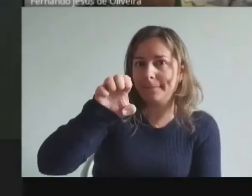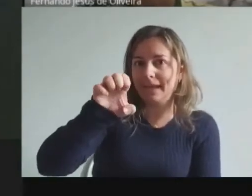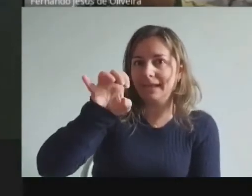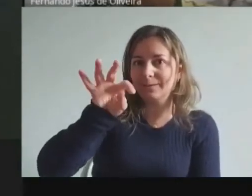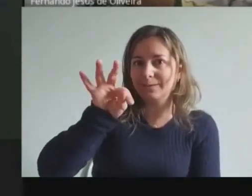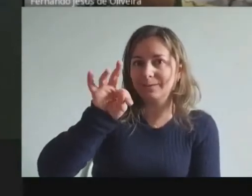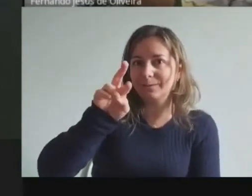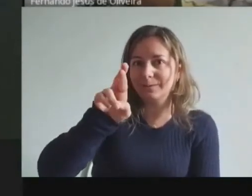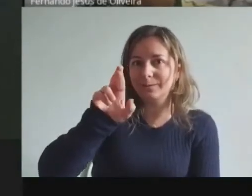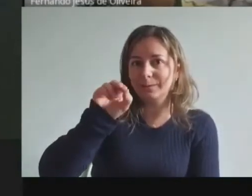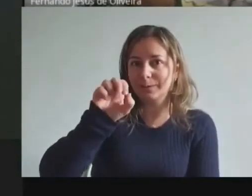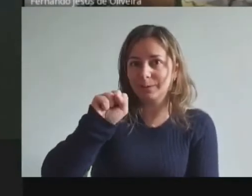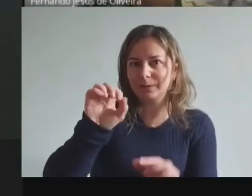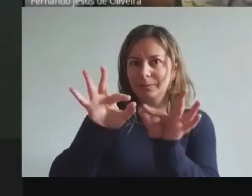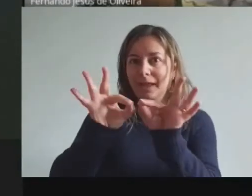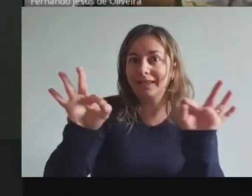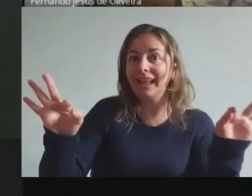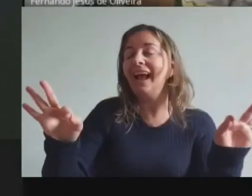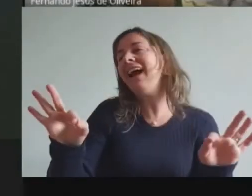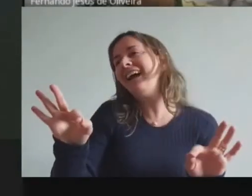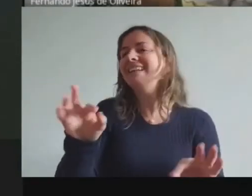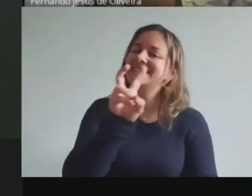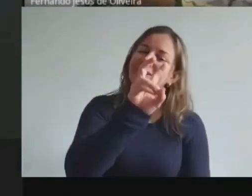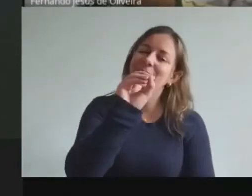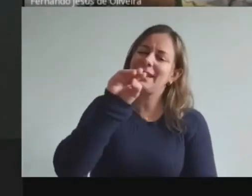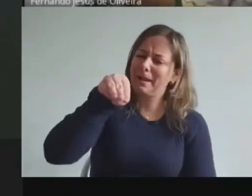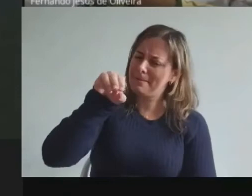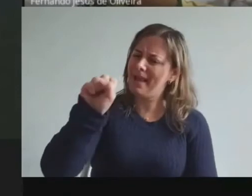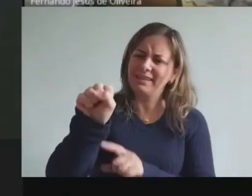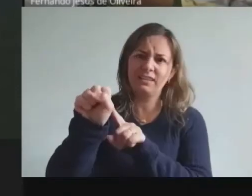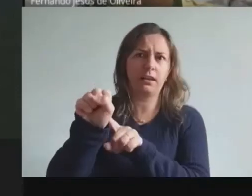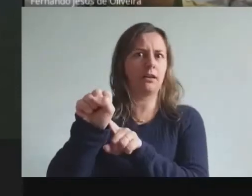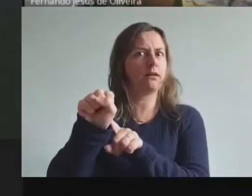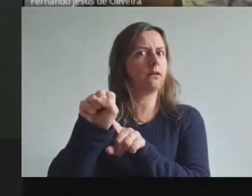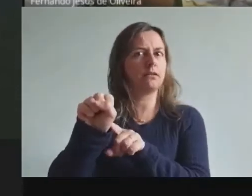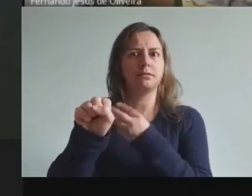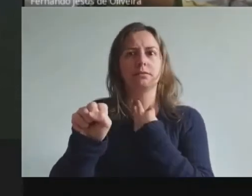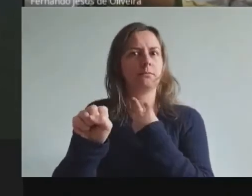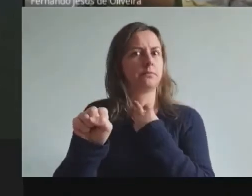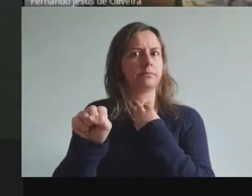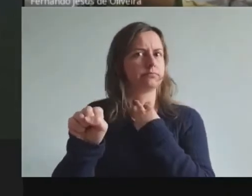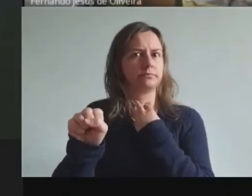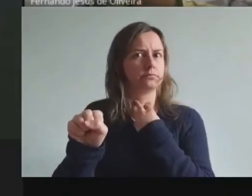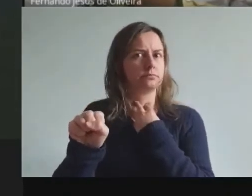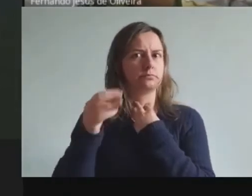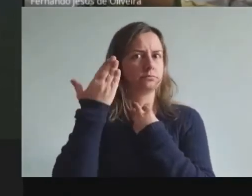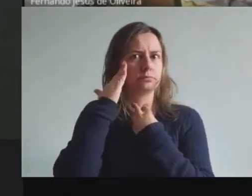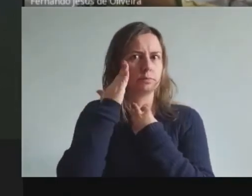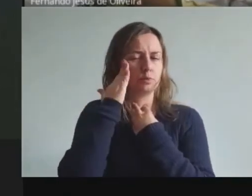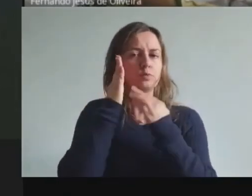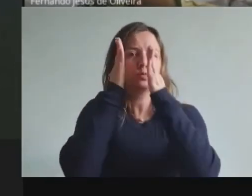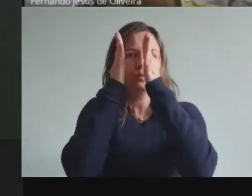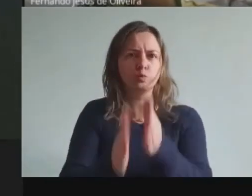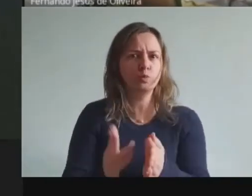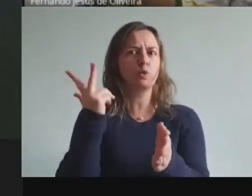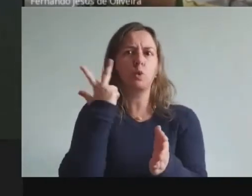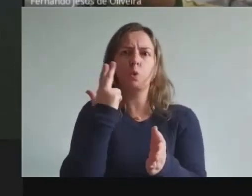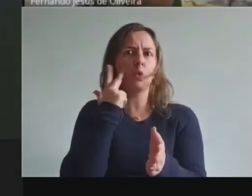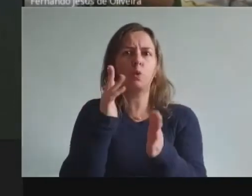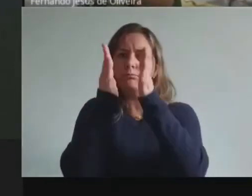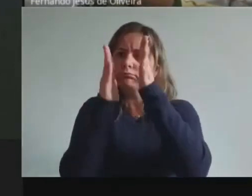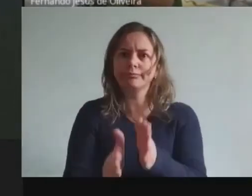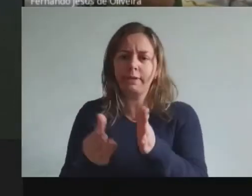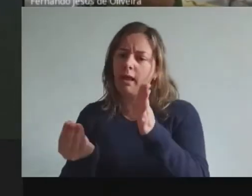ver, né? 70 quilogramas, você bota um S aqui. Não existe isso, tá? É tudo no singular mesmo.